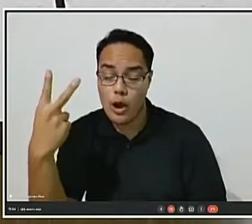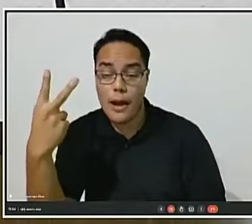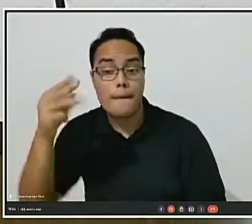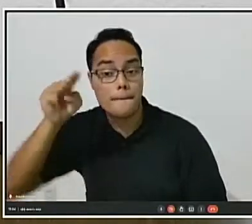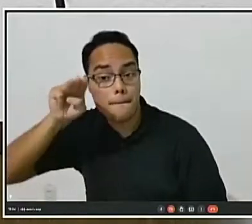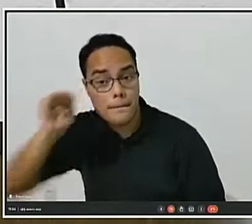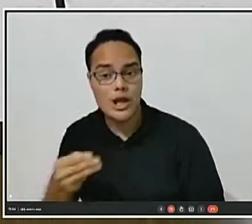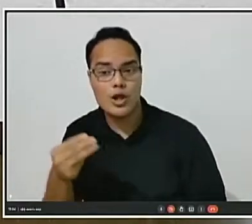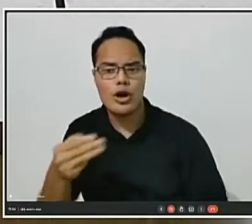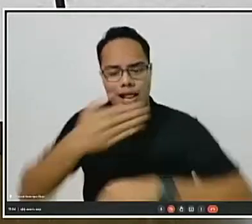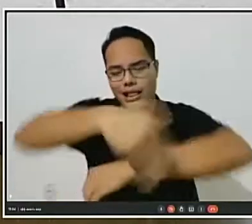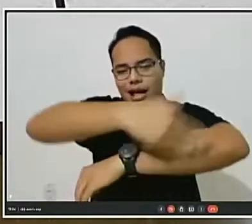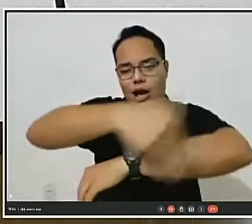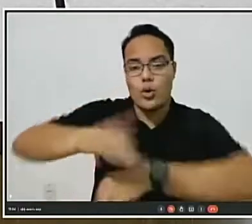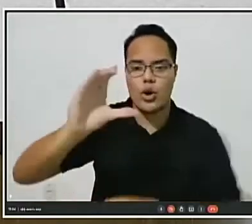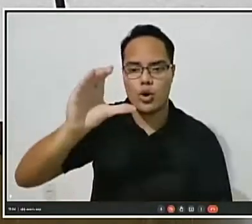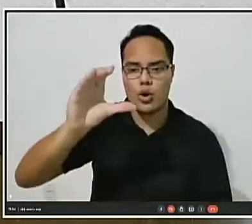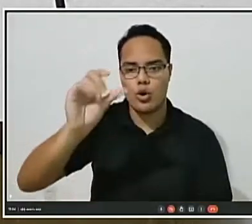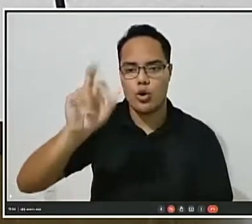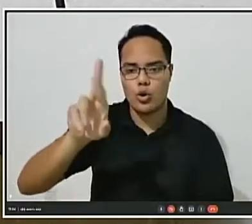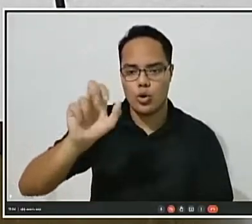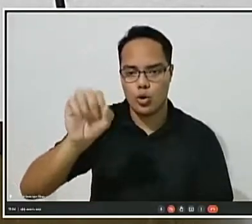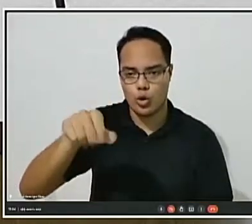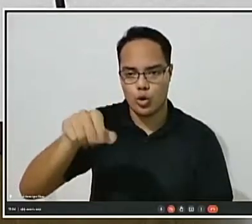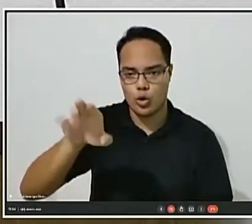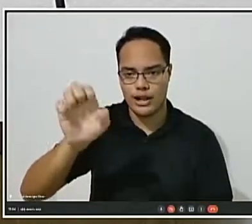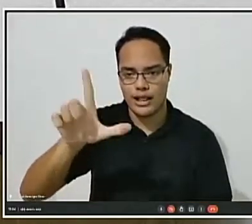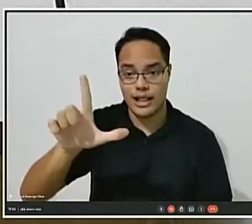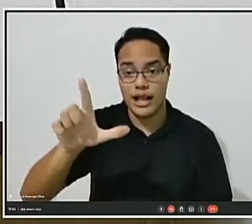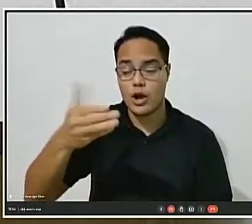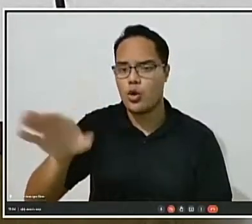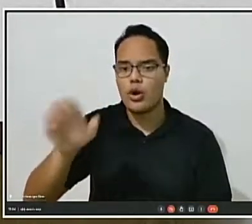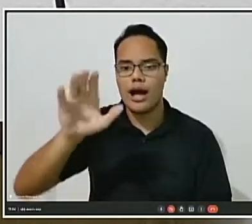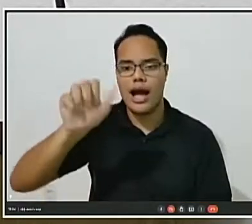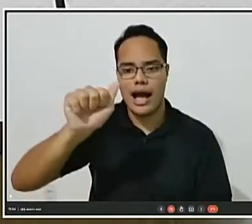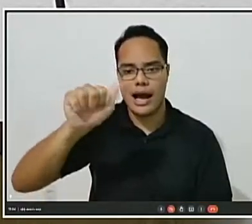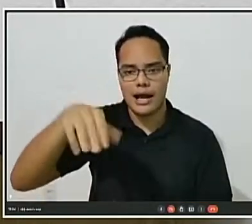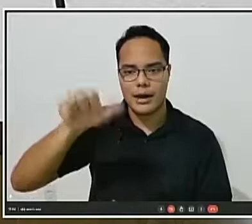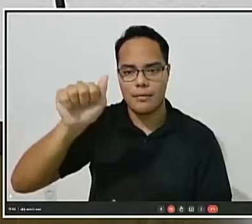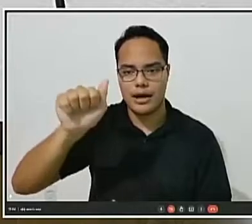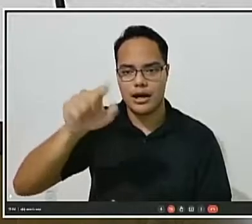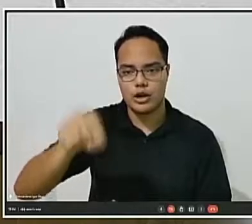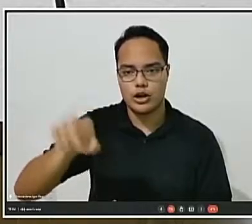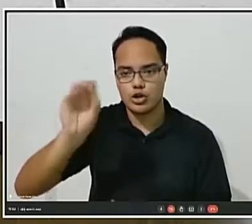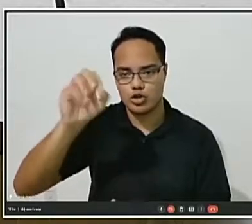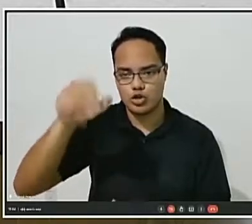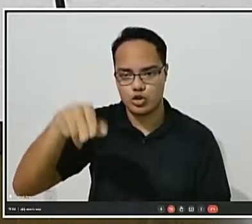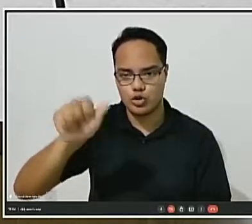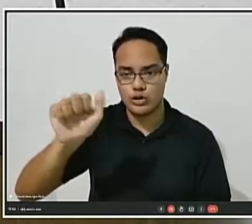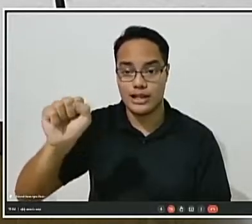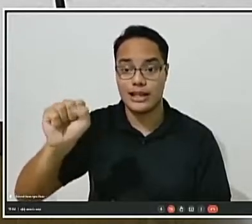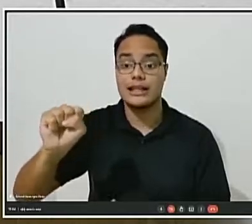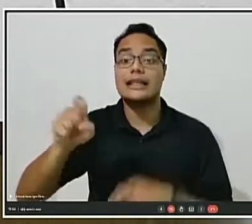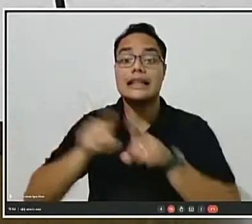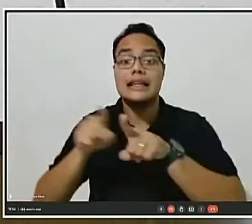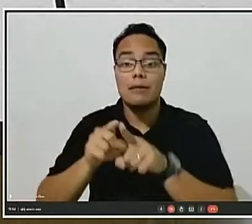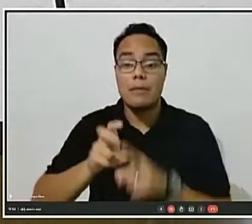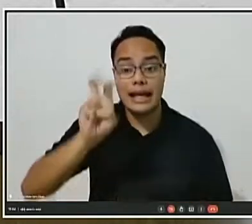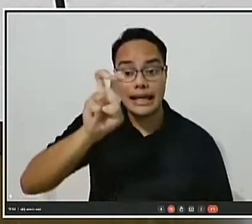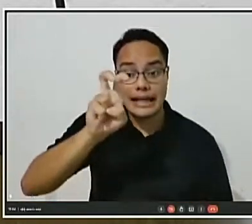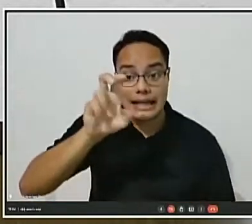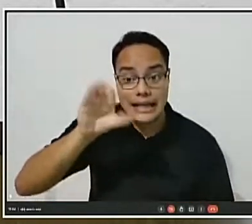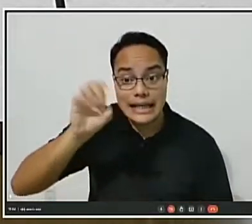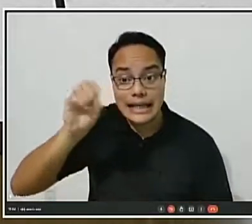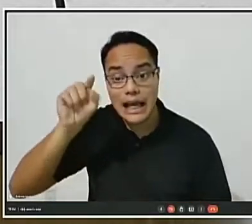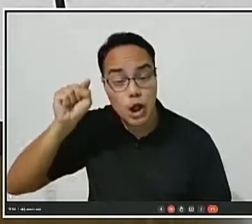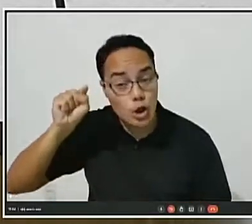Já está autorização para fazer a licitação. Mais 500 mil de pavimentação no Jardim Roseira, também